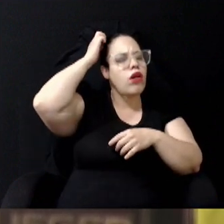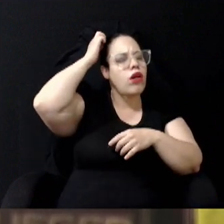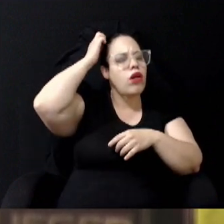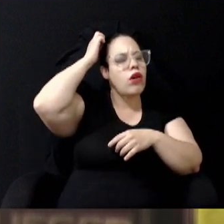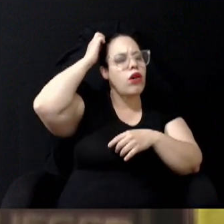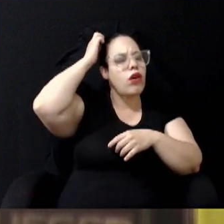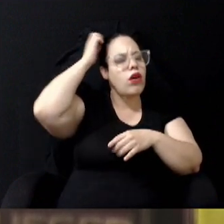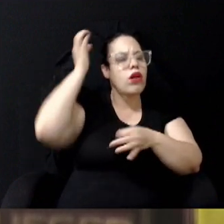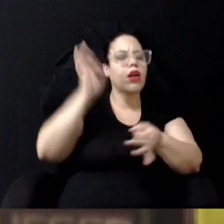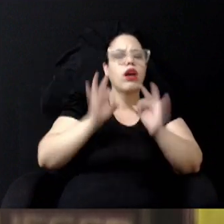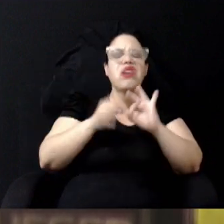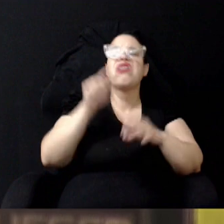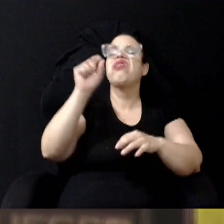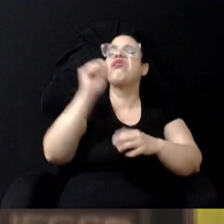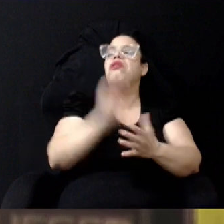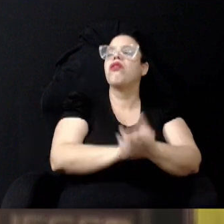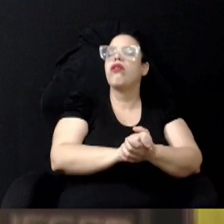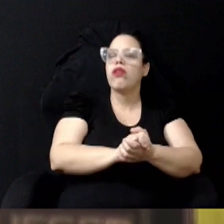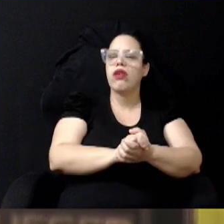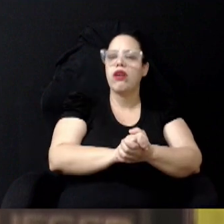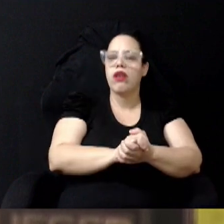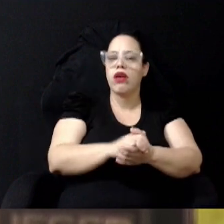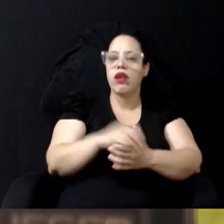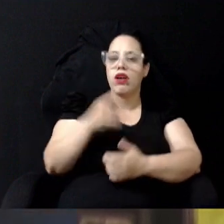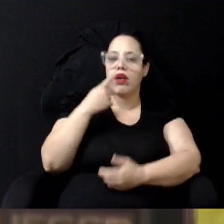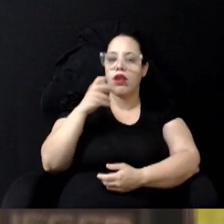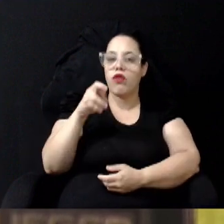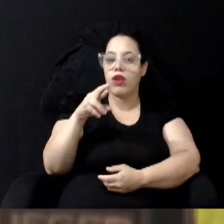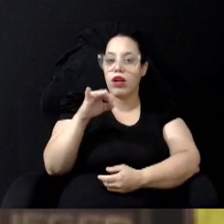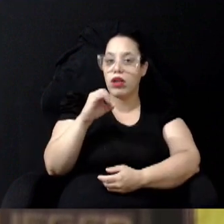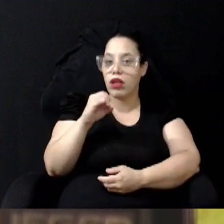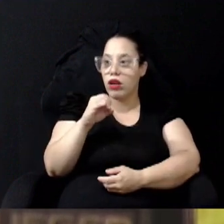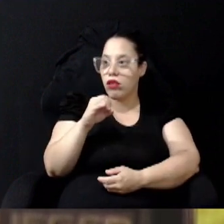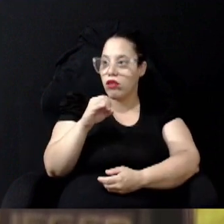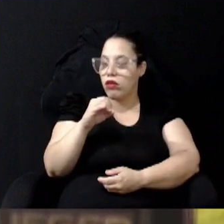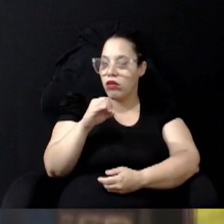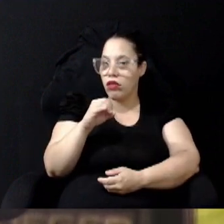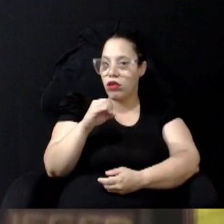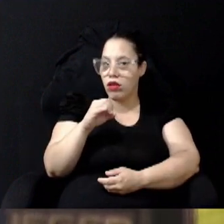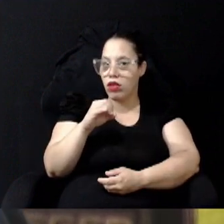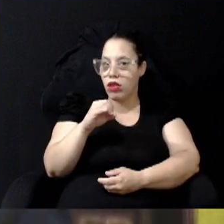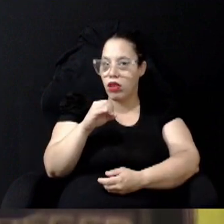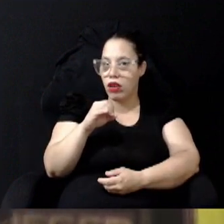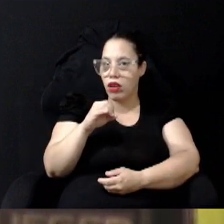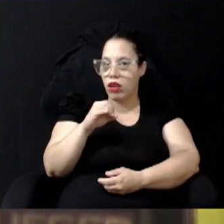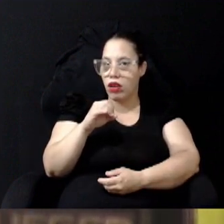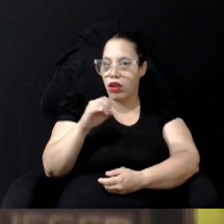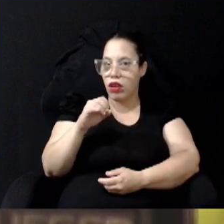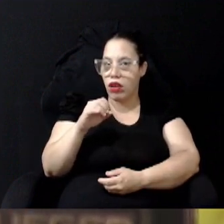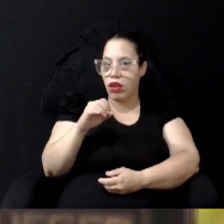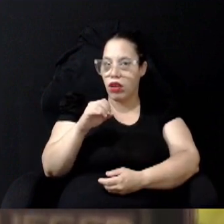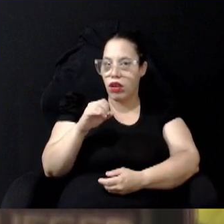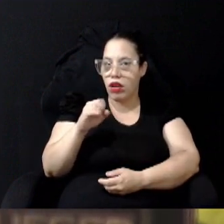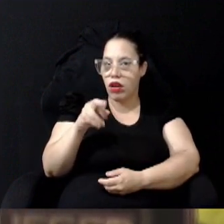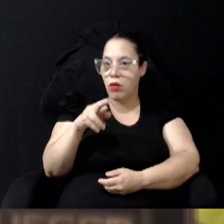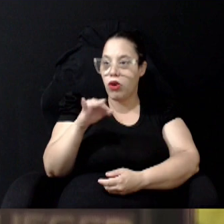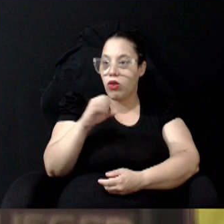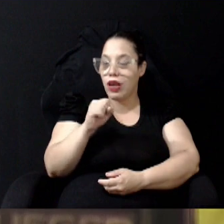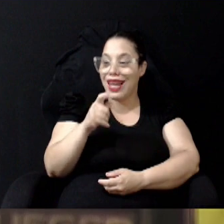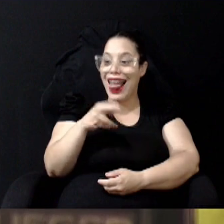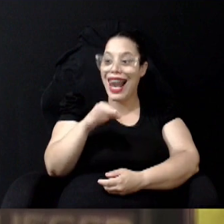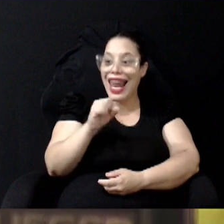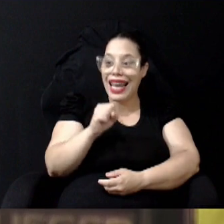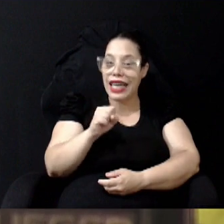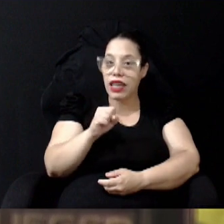cidade? A pessoa já fala assim, Francisco de Sérgio, meu nome é Francisco de Sérgio. Aí depois vem Campos Sales, vem um monte de gente, menos